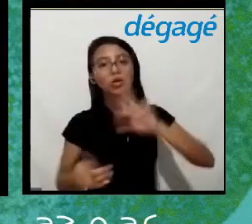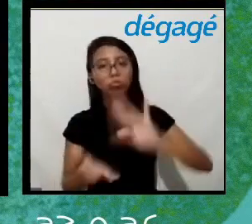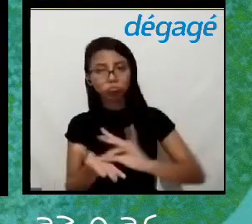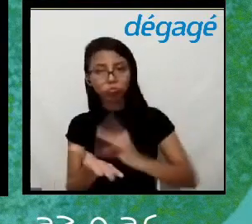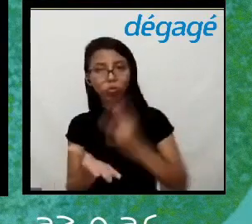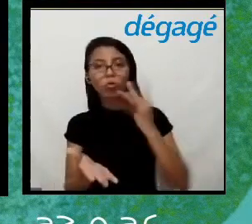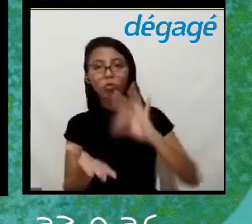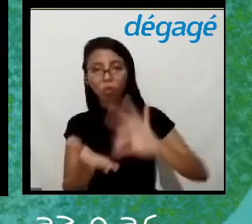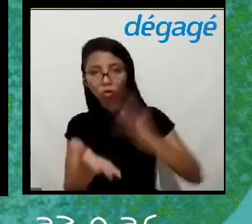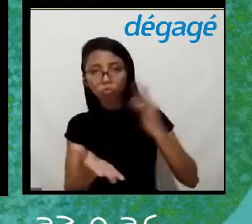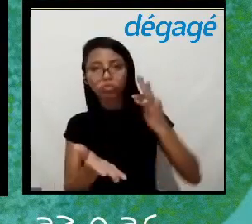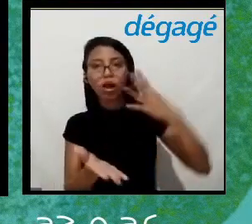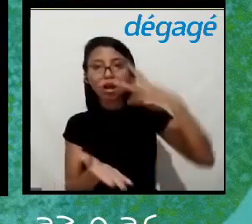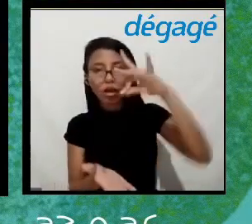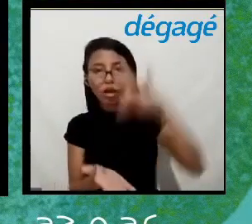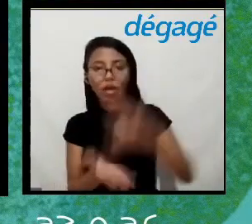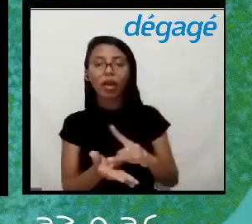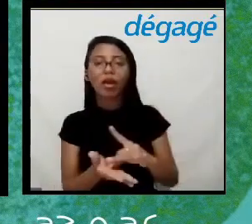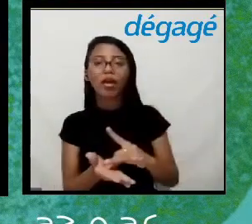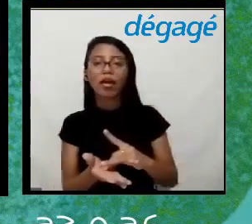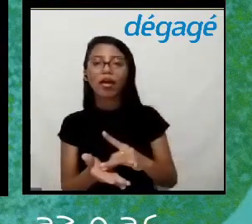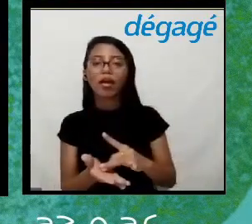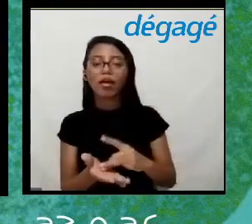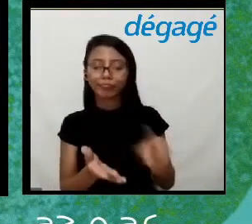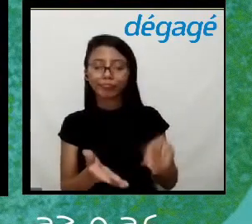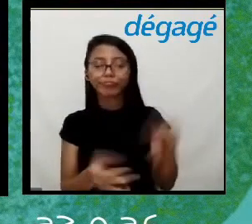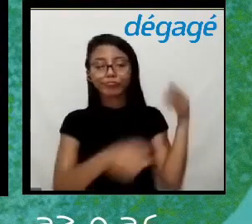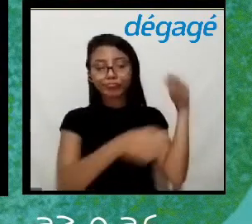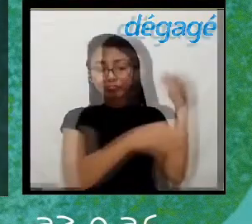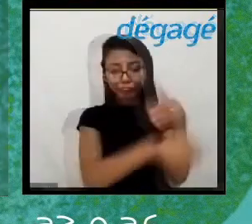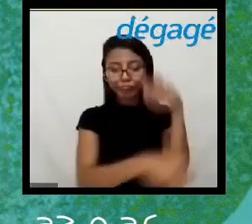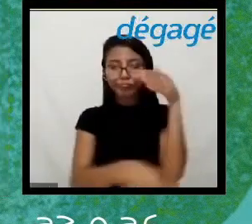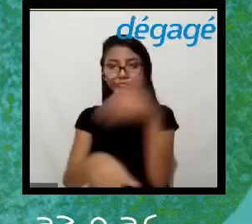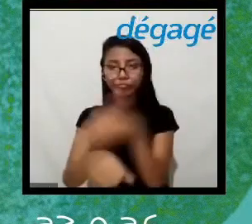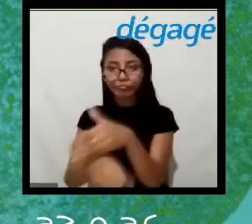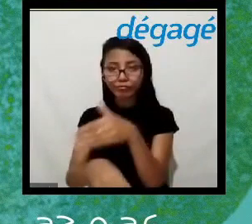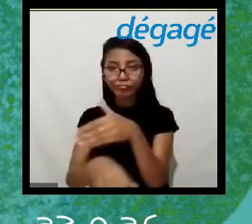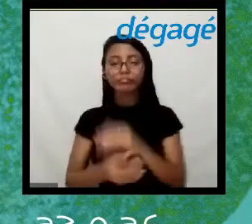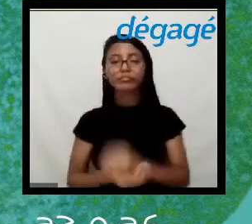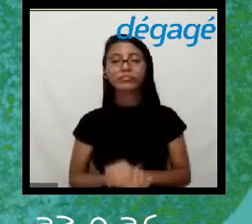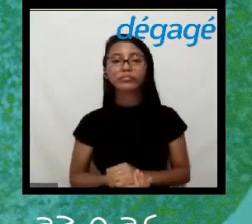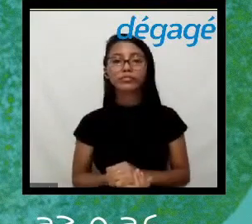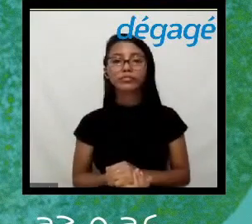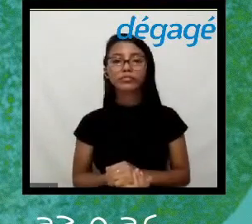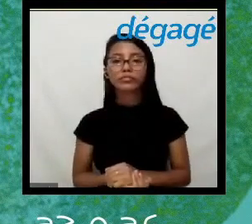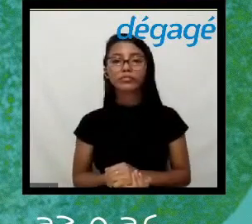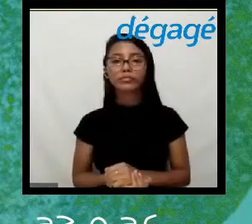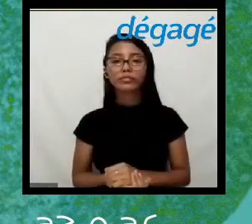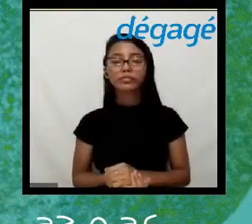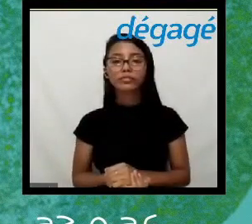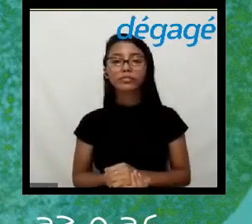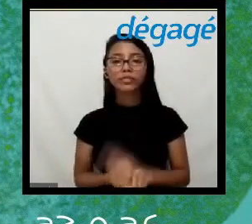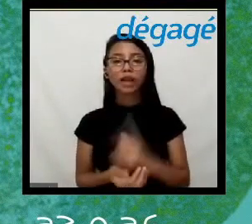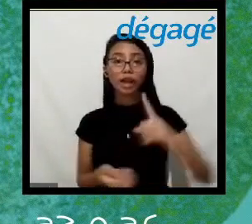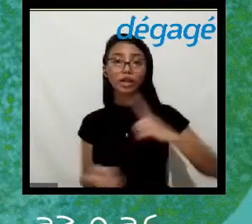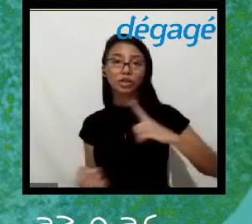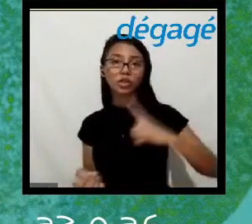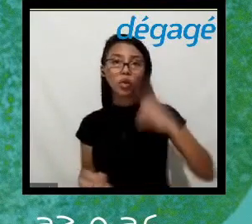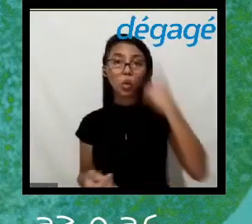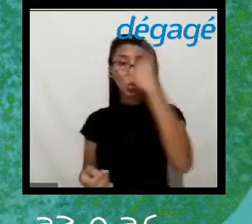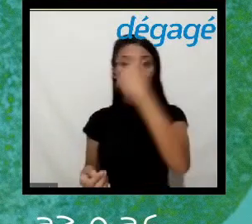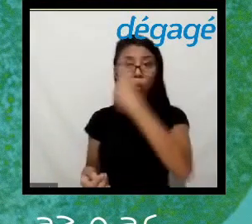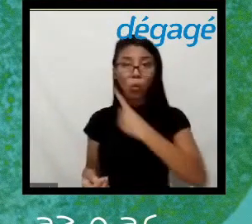turmas eram diferentes, né? Seguido depois de cada encontro, a gente tinha meia hora de conversa e avaliação dos profissionais